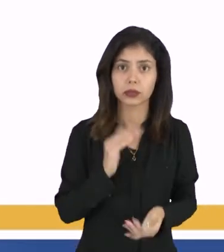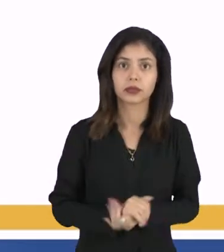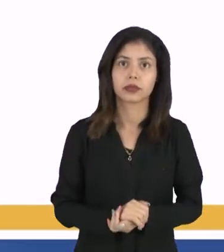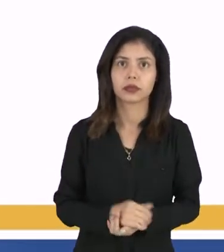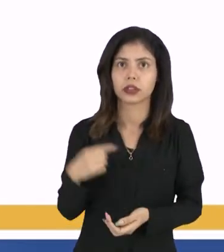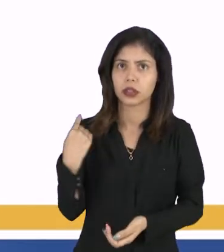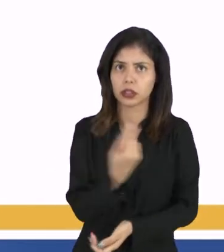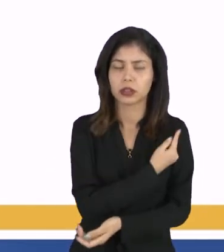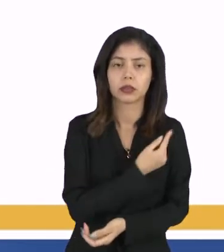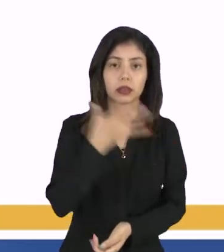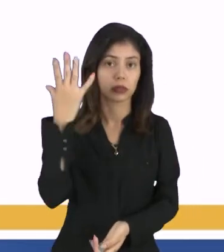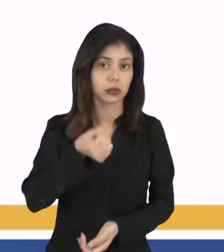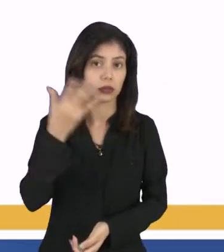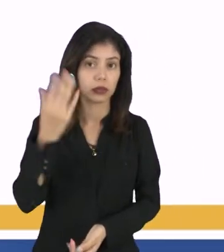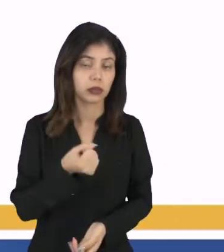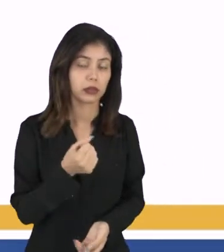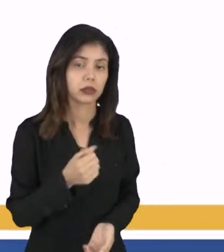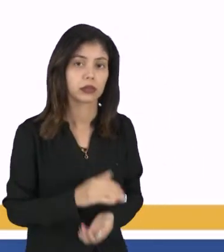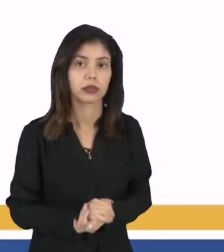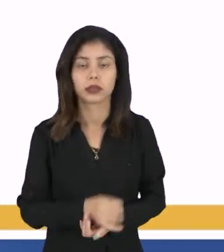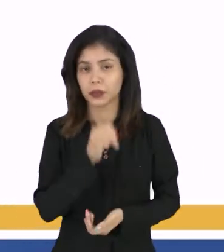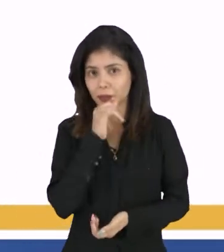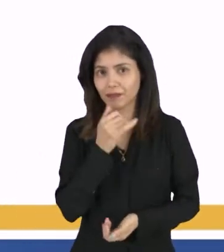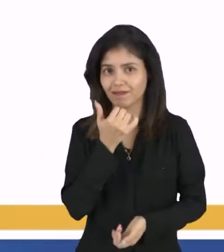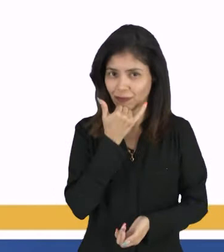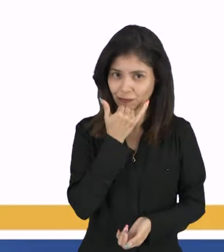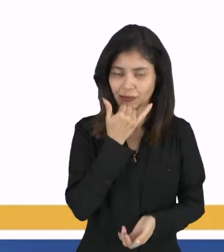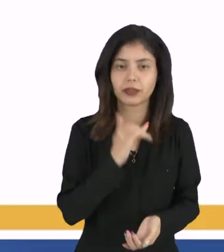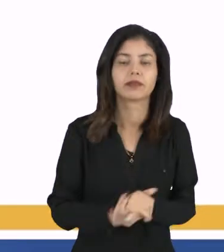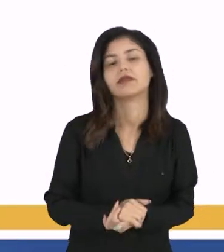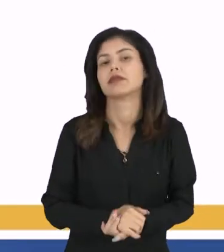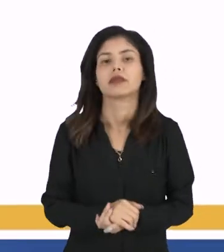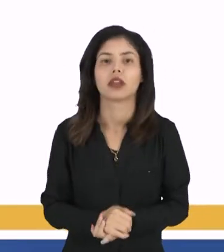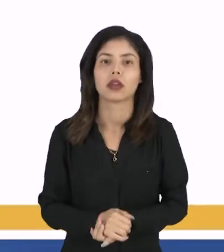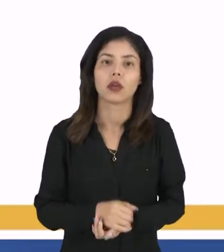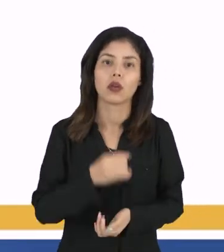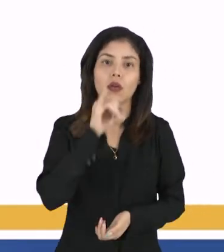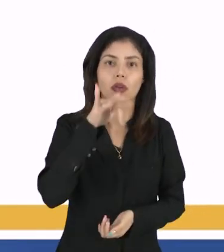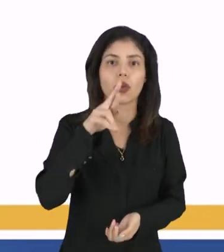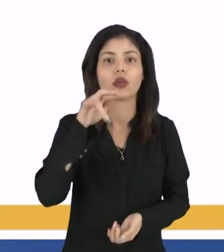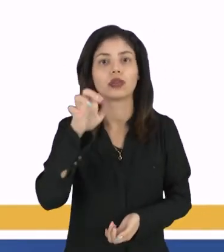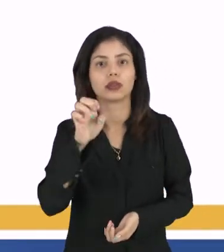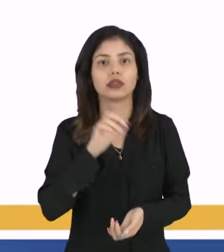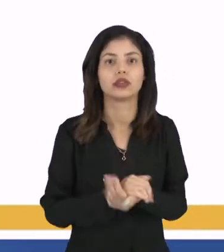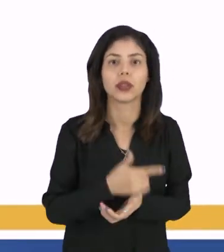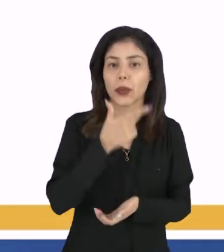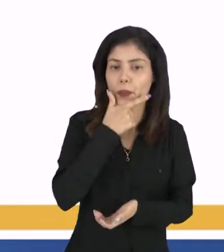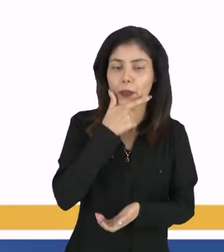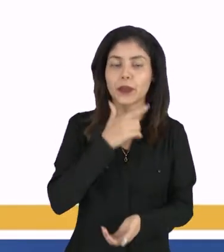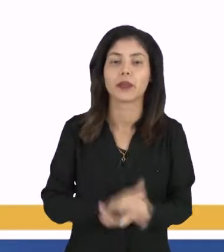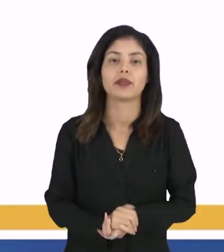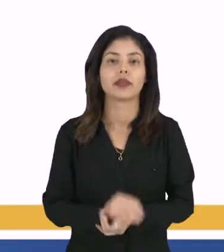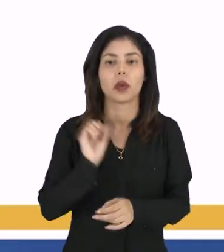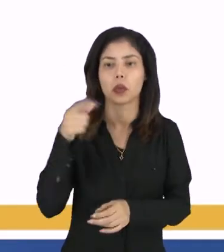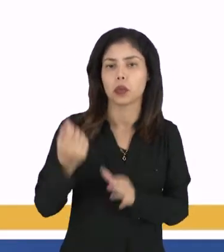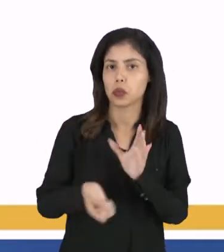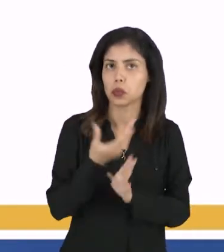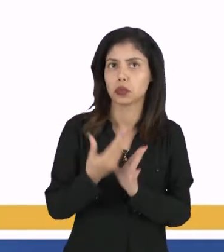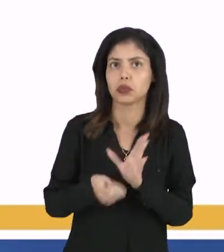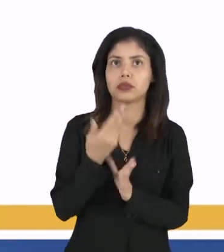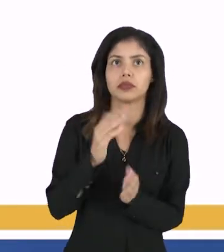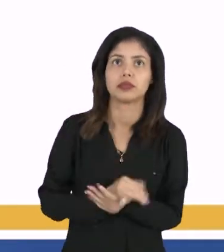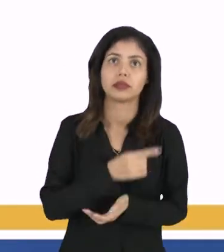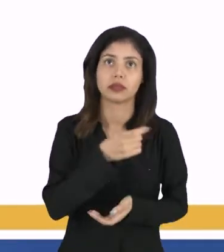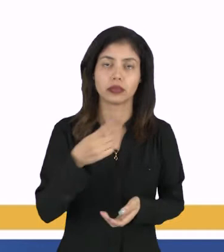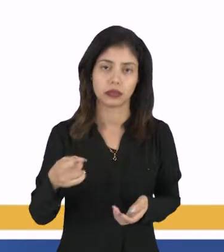alimentos, né? Nós temos o leite, nós temos o iogurte, o queijo, o requeijão, alimentos que são produzidos com a